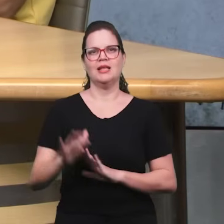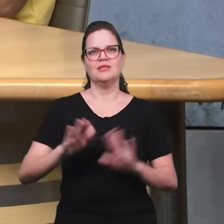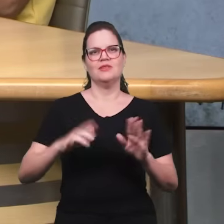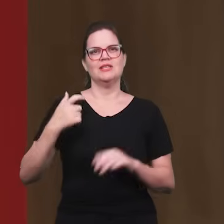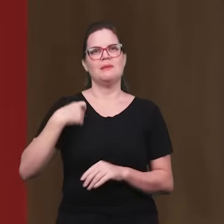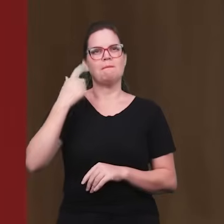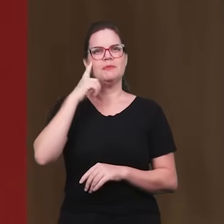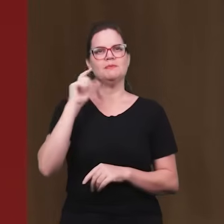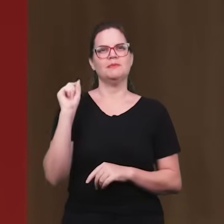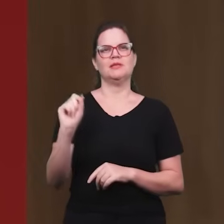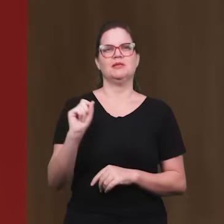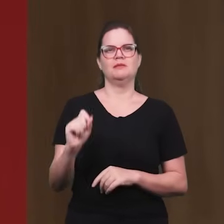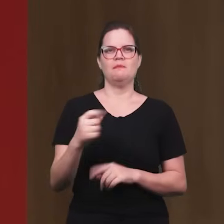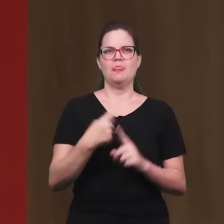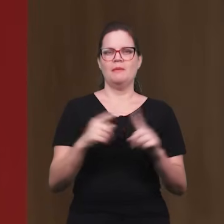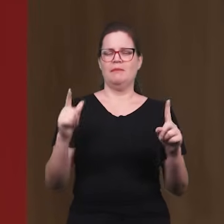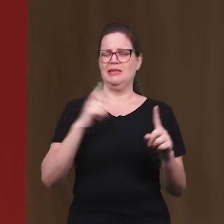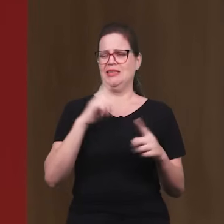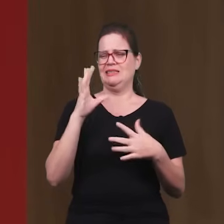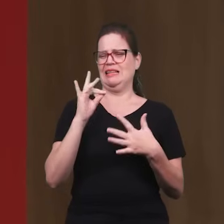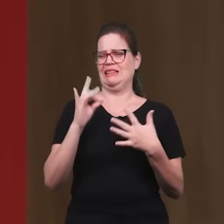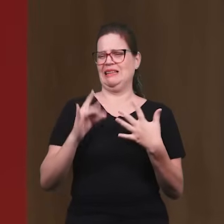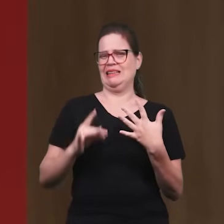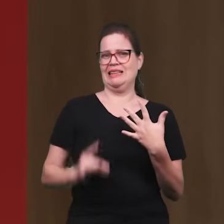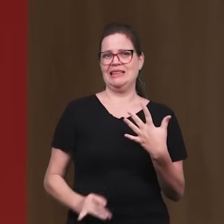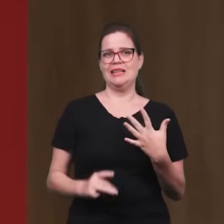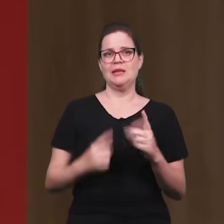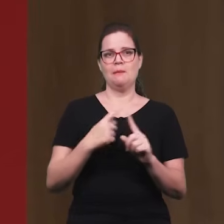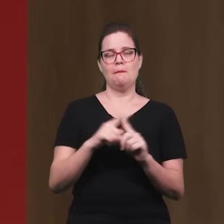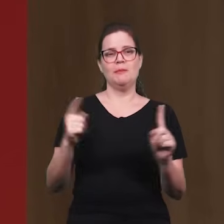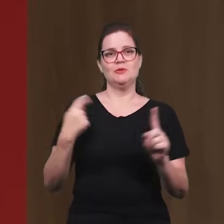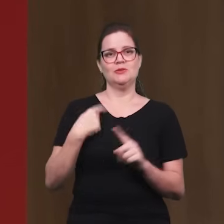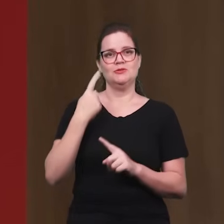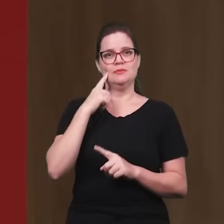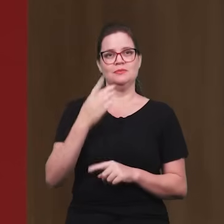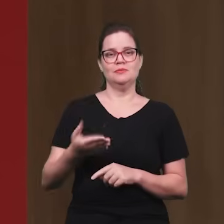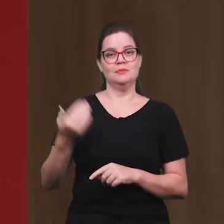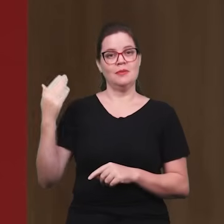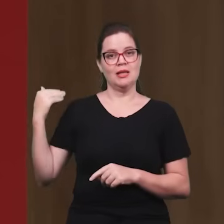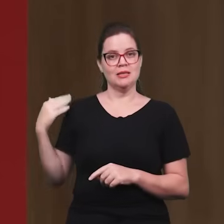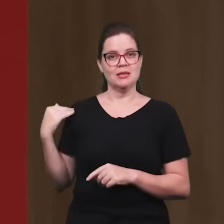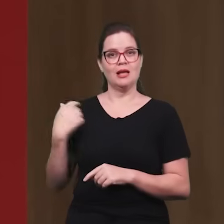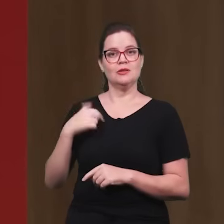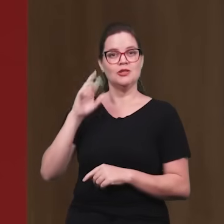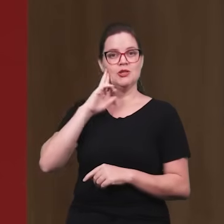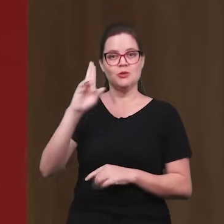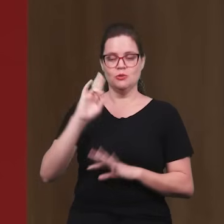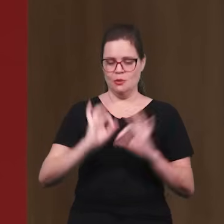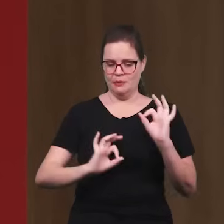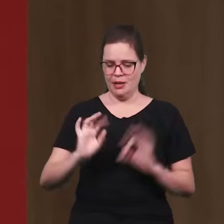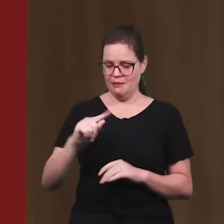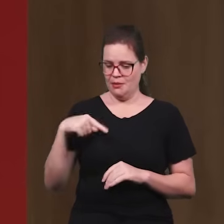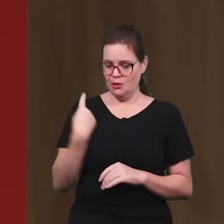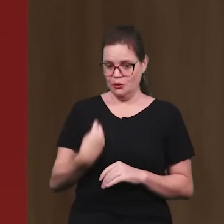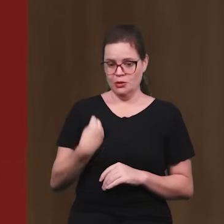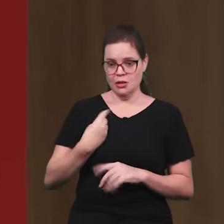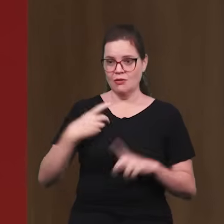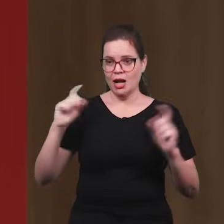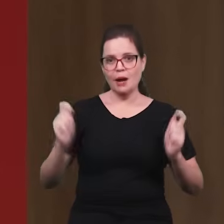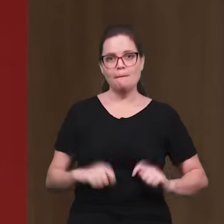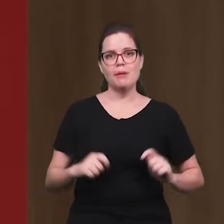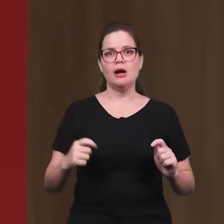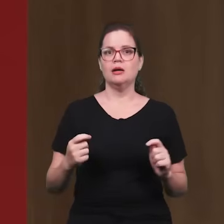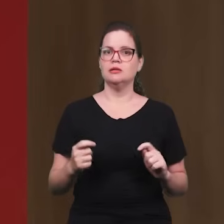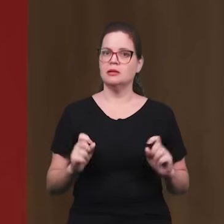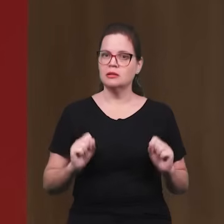pensando assim, mas são tantas coisas, mas a gente viu lá no início que o Senhor nos forjou com essa capacidade, o